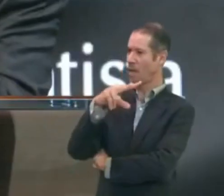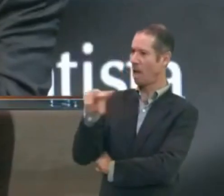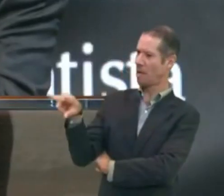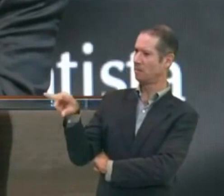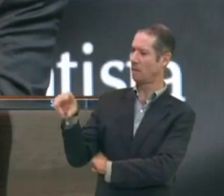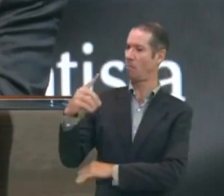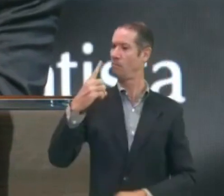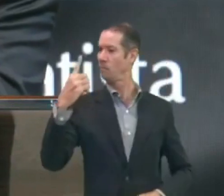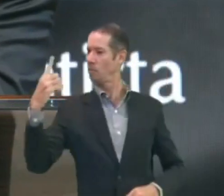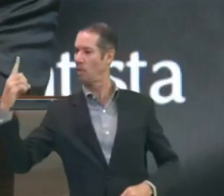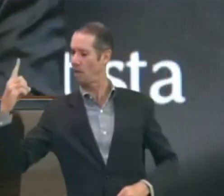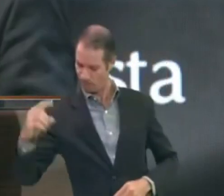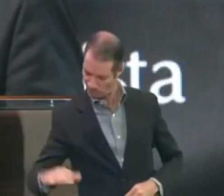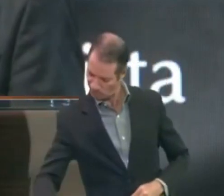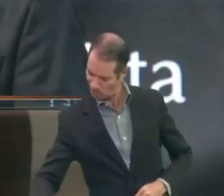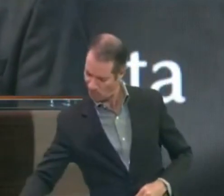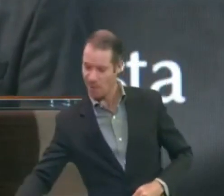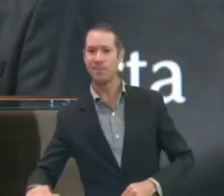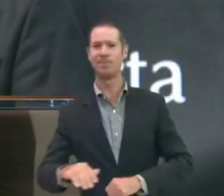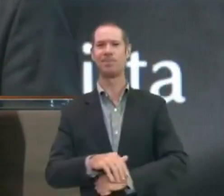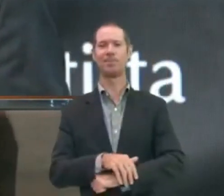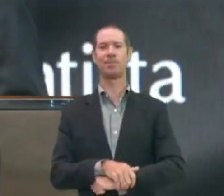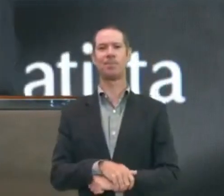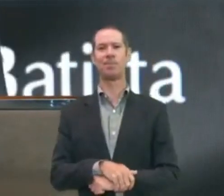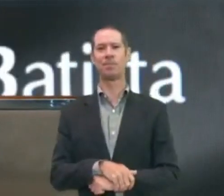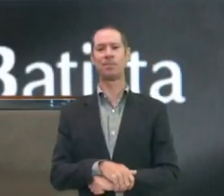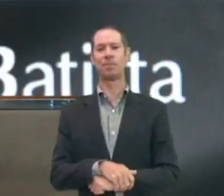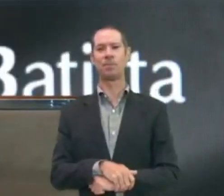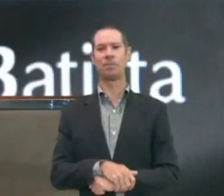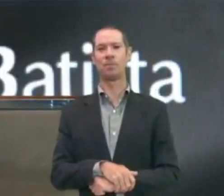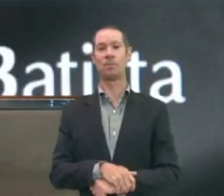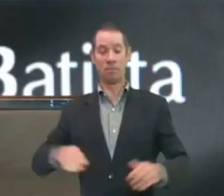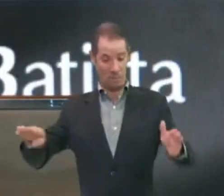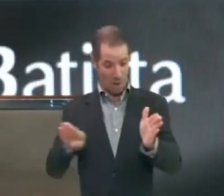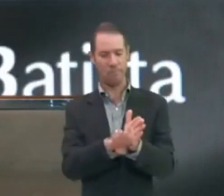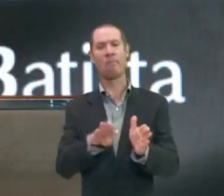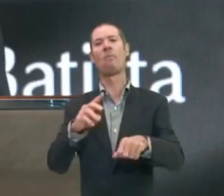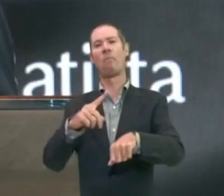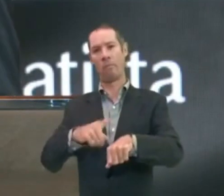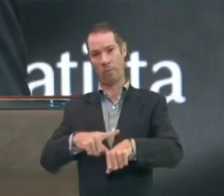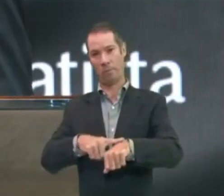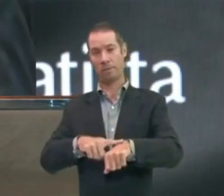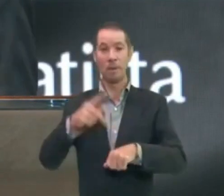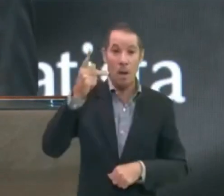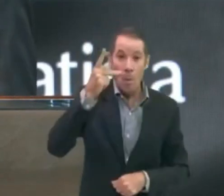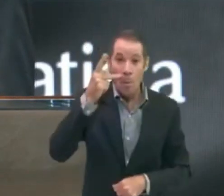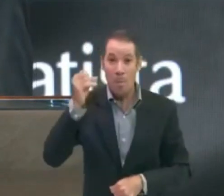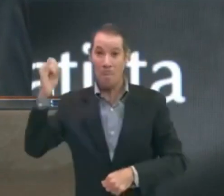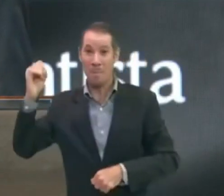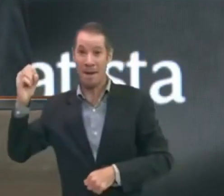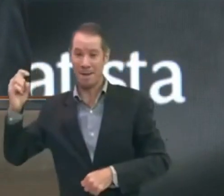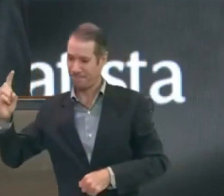na minha direita, com a criança aqui, não é? E chegou um determinado momento, o papai